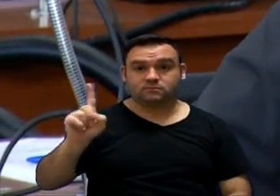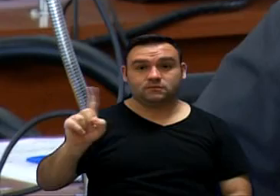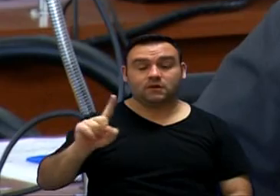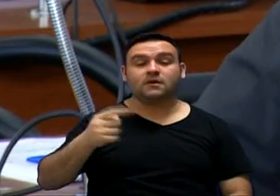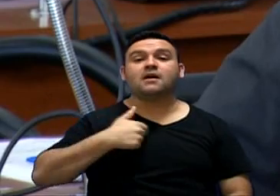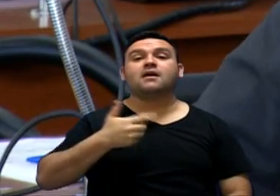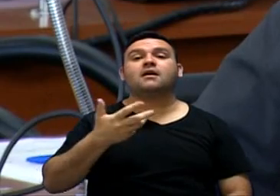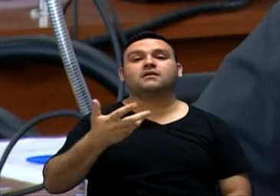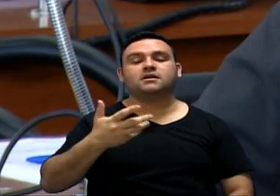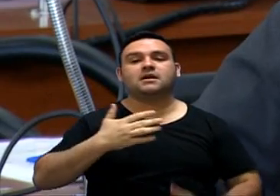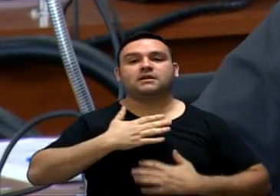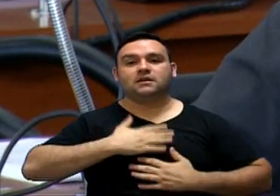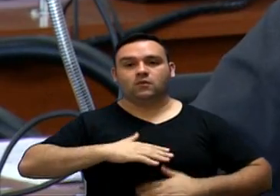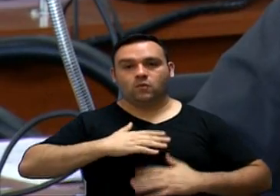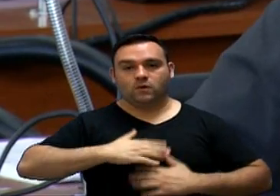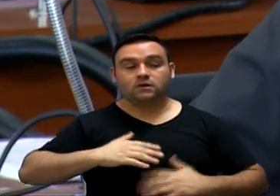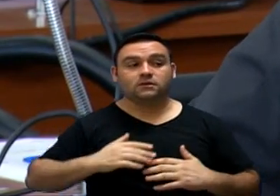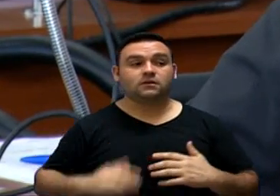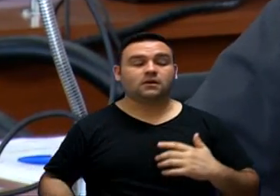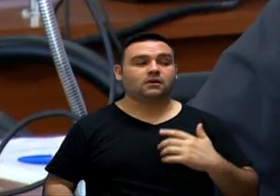contrário, busquei o conforto,